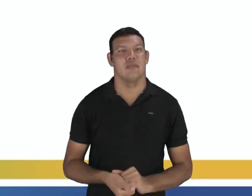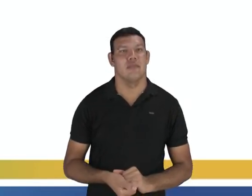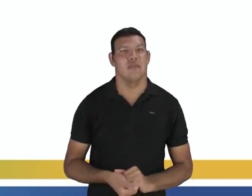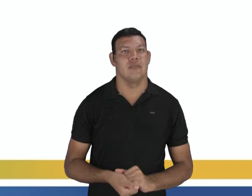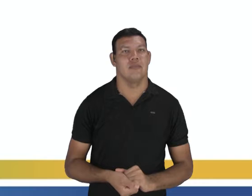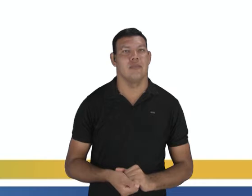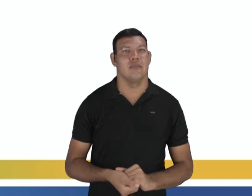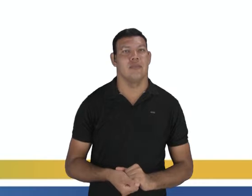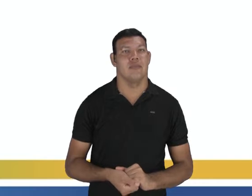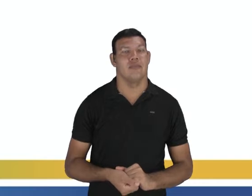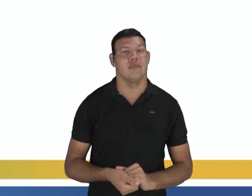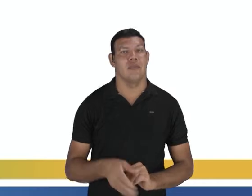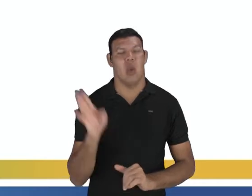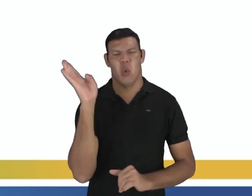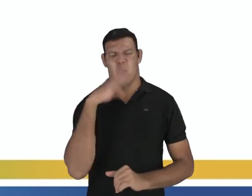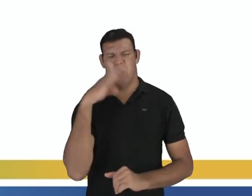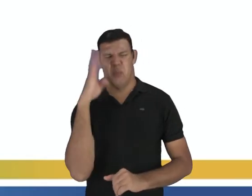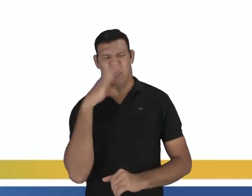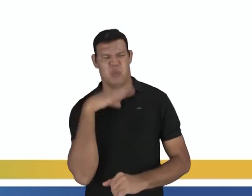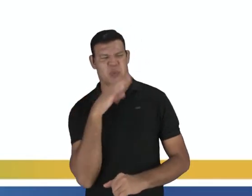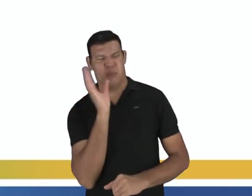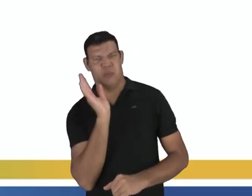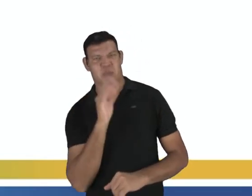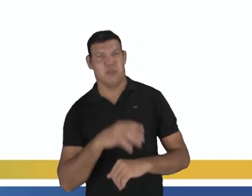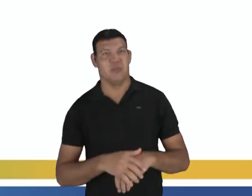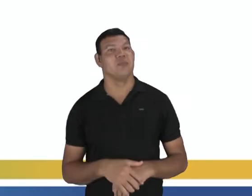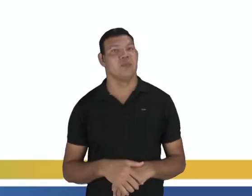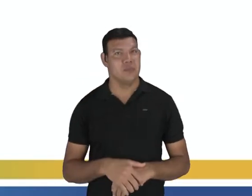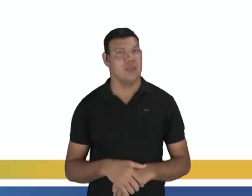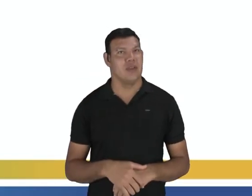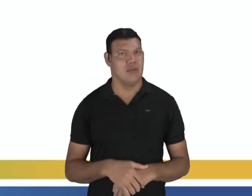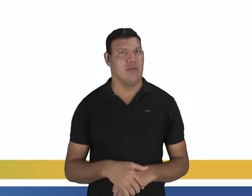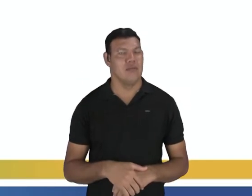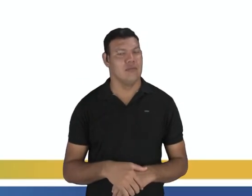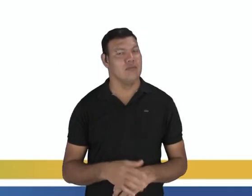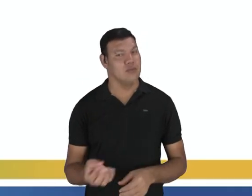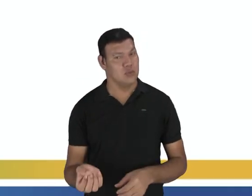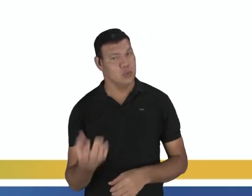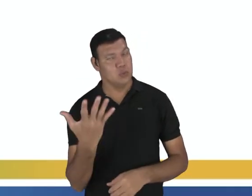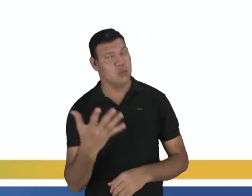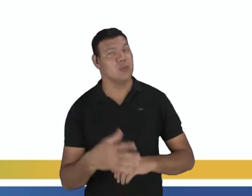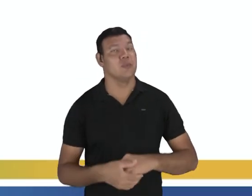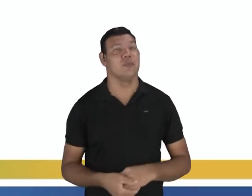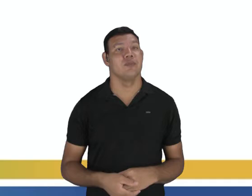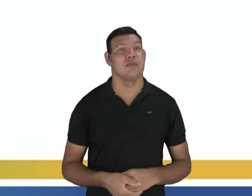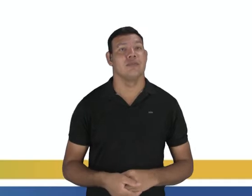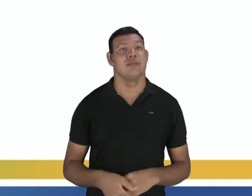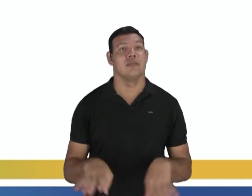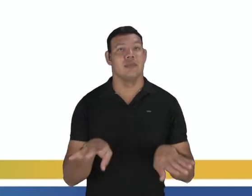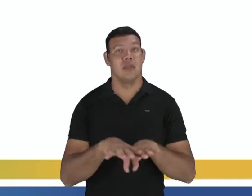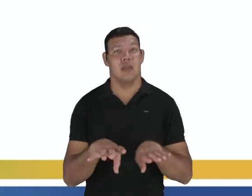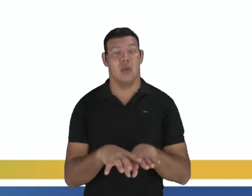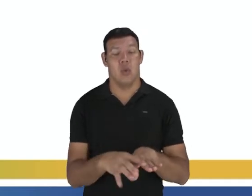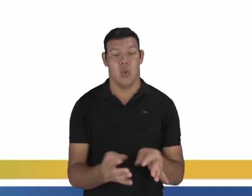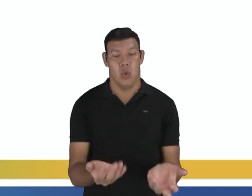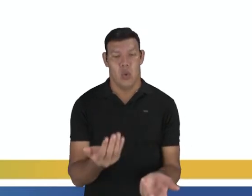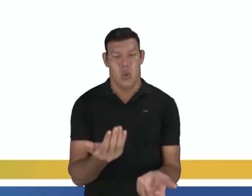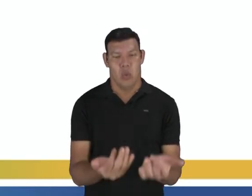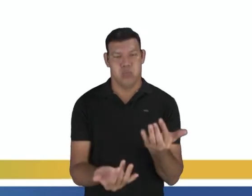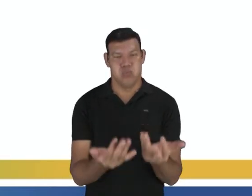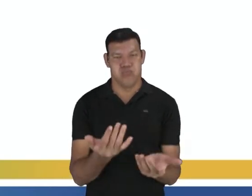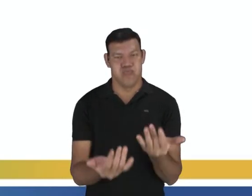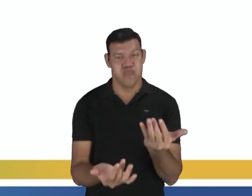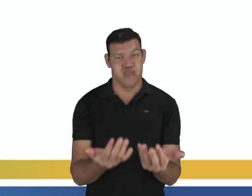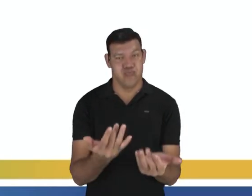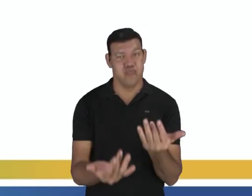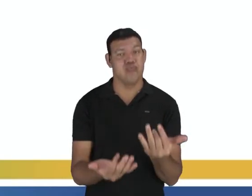cheiro característico, que aí é o odor, também é uma evidência de uma reação química. Temos a formação de chamas, que aí a gente